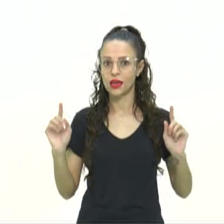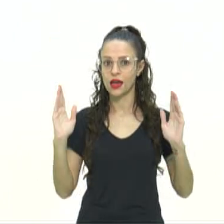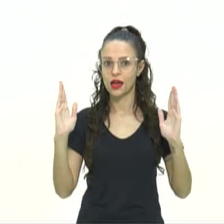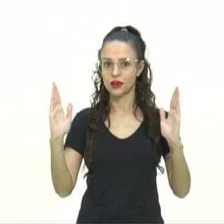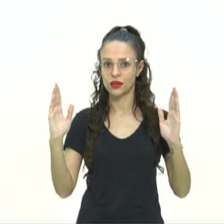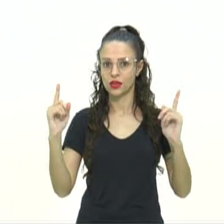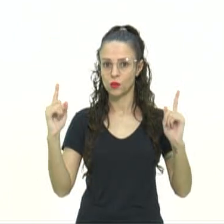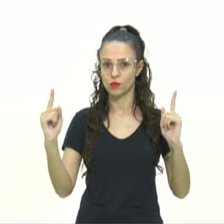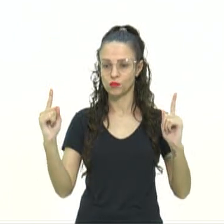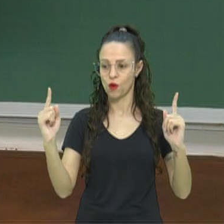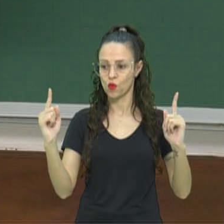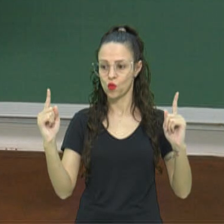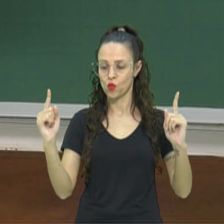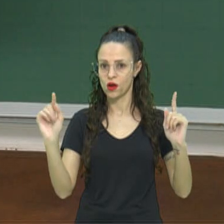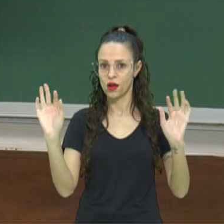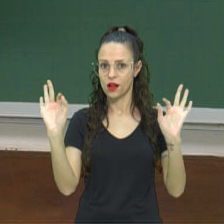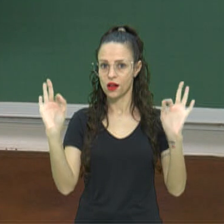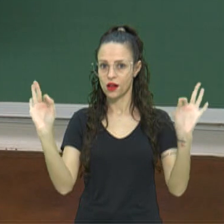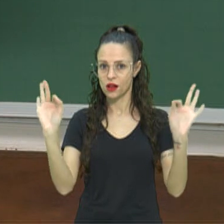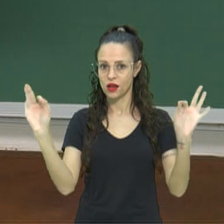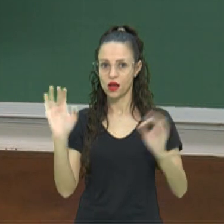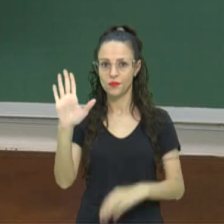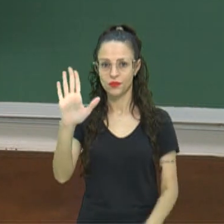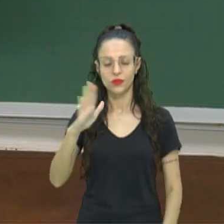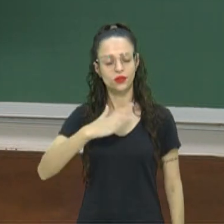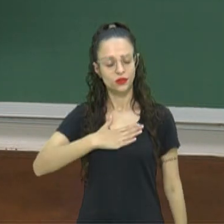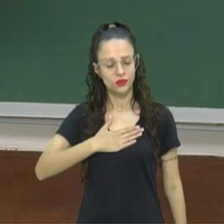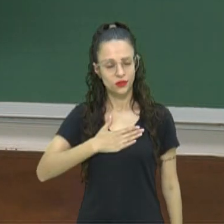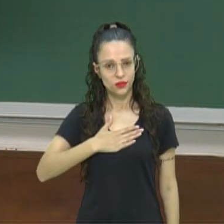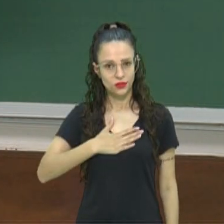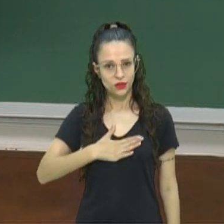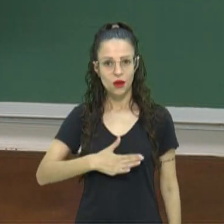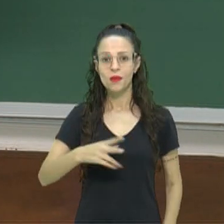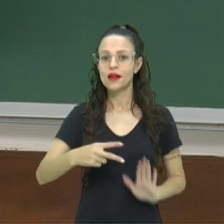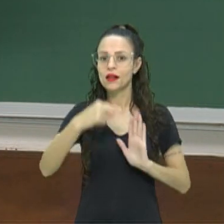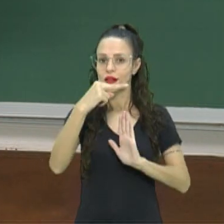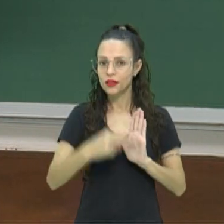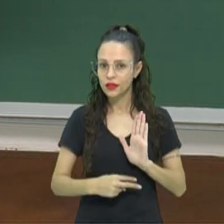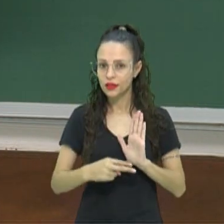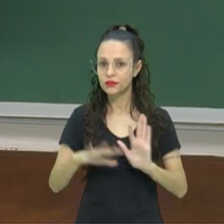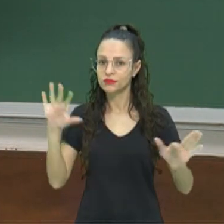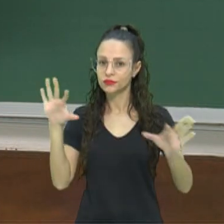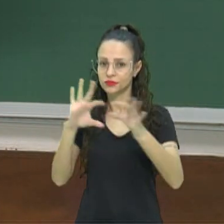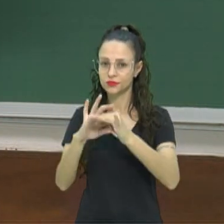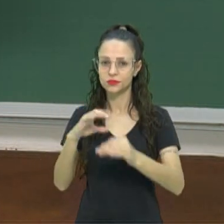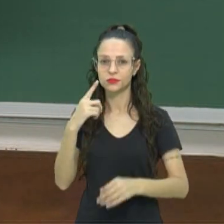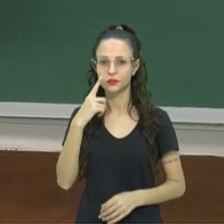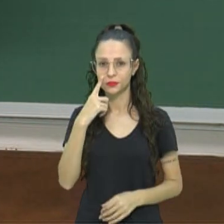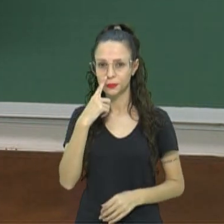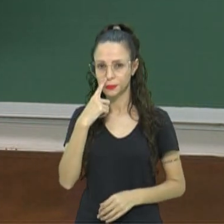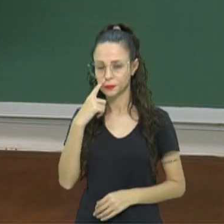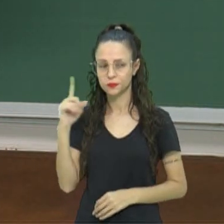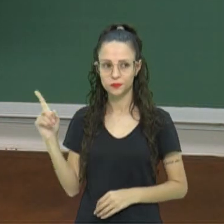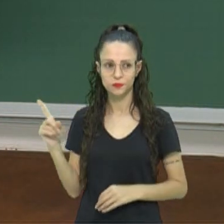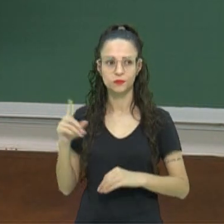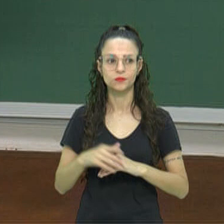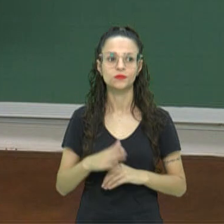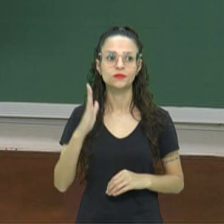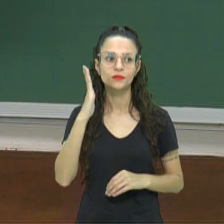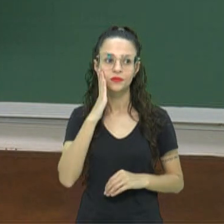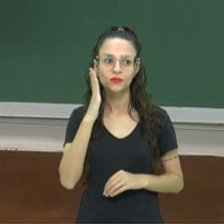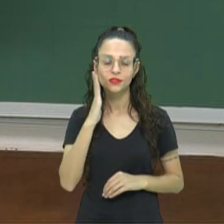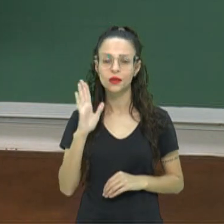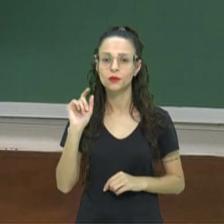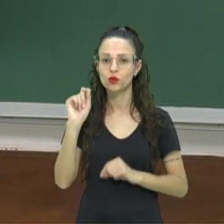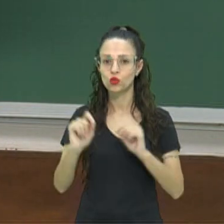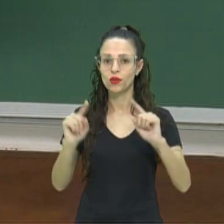Ai, meu Deus, professora, já não entendi nada. Respira, lê devagar e associa com o desenho. Sabendo que os